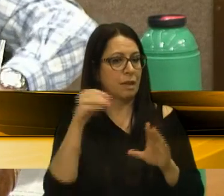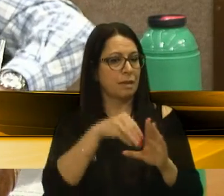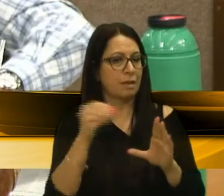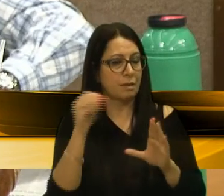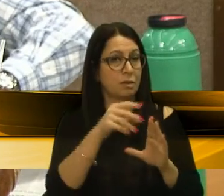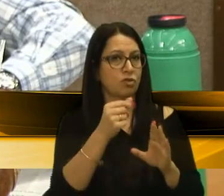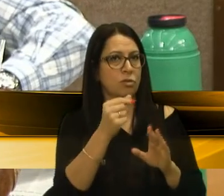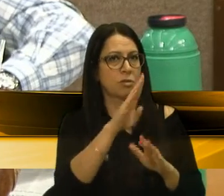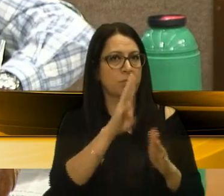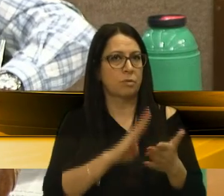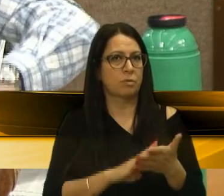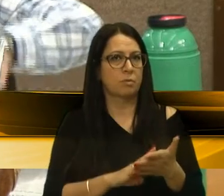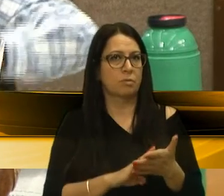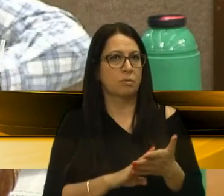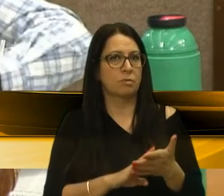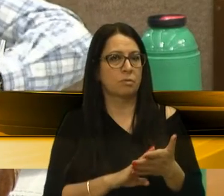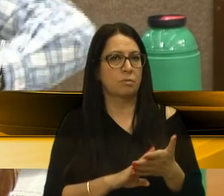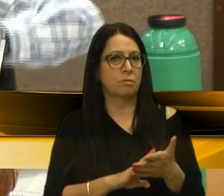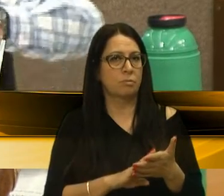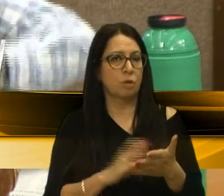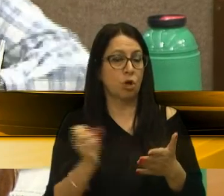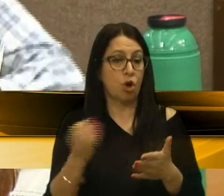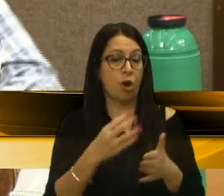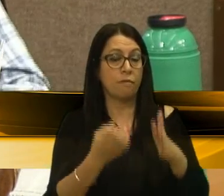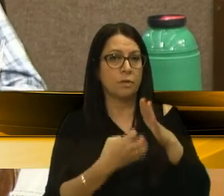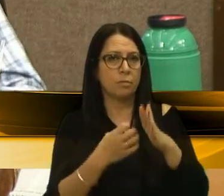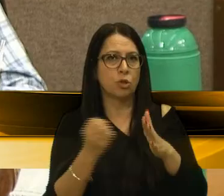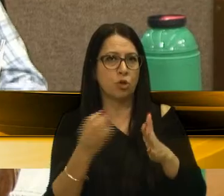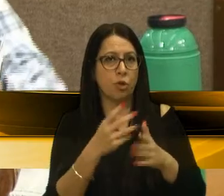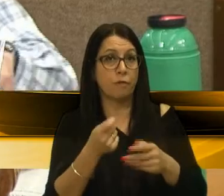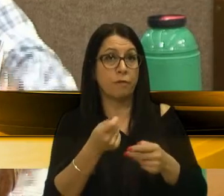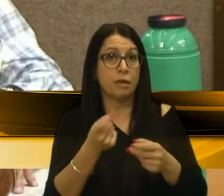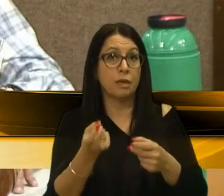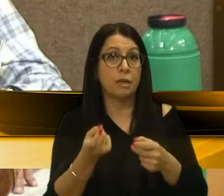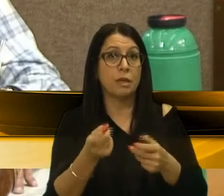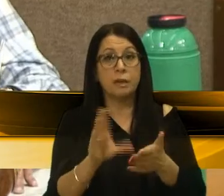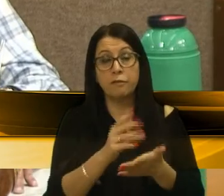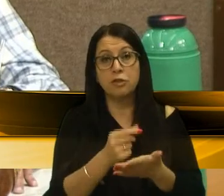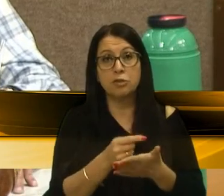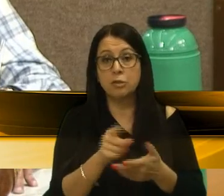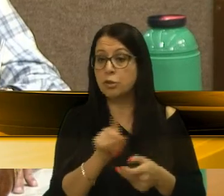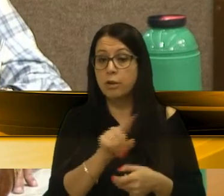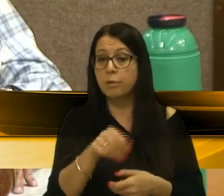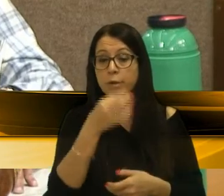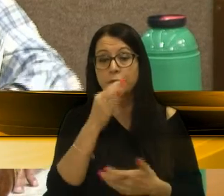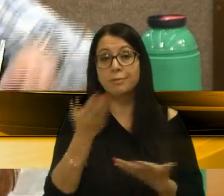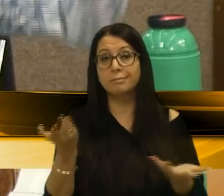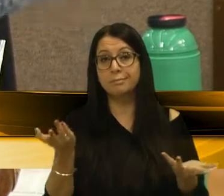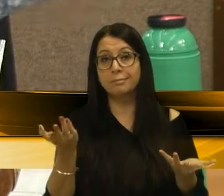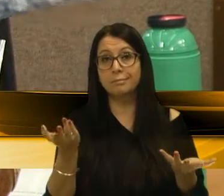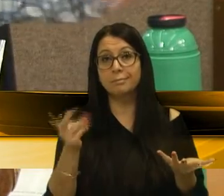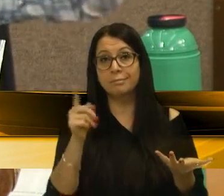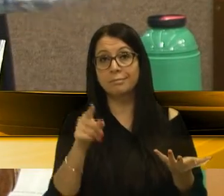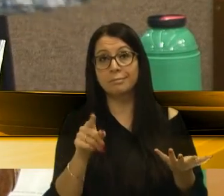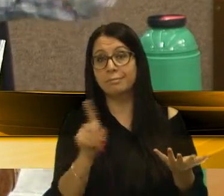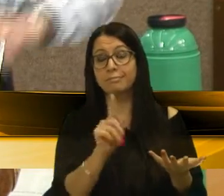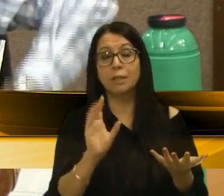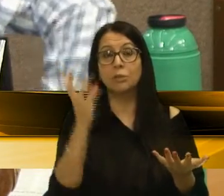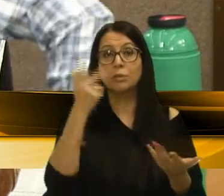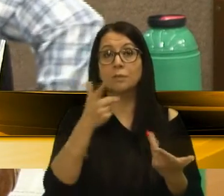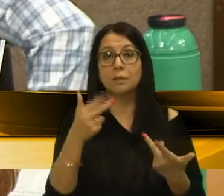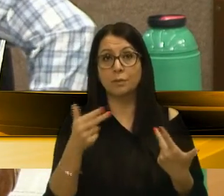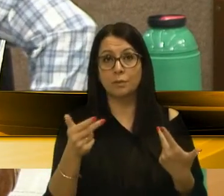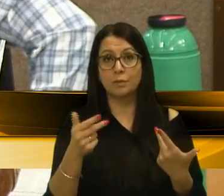brasil para novas empresas para novos investimentos - para caxias do sul e aí não resolve essa